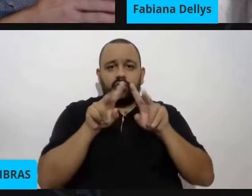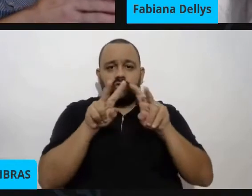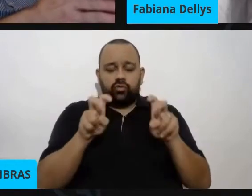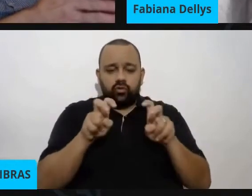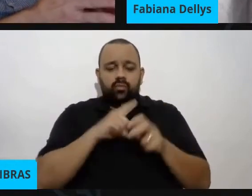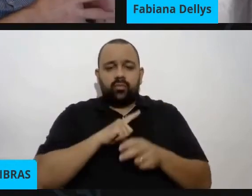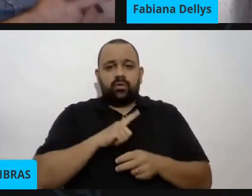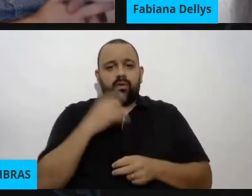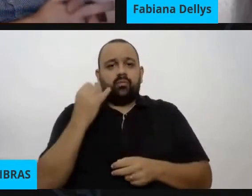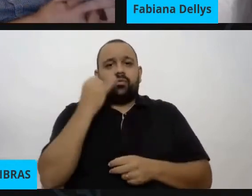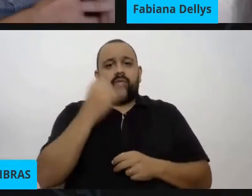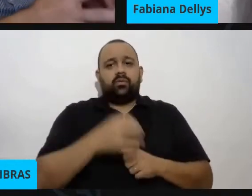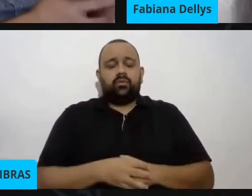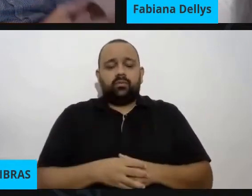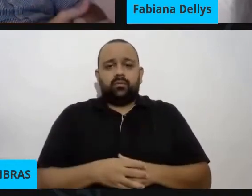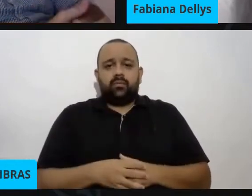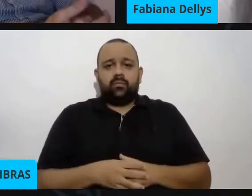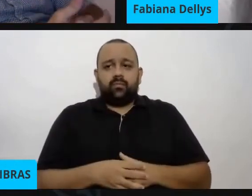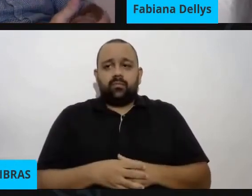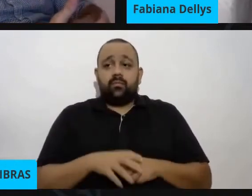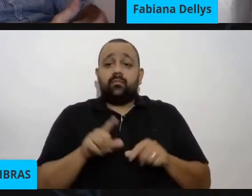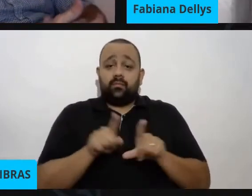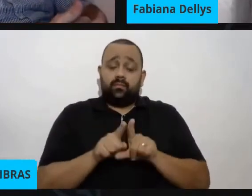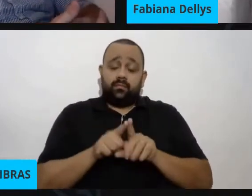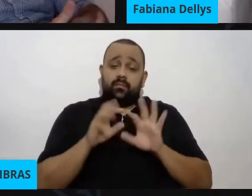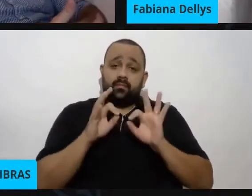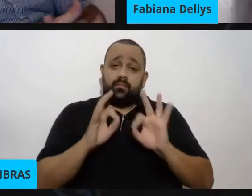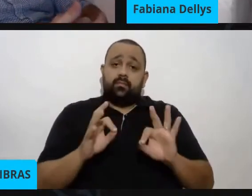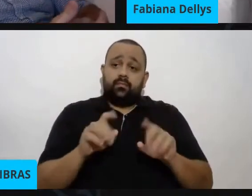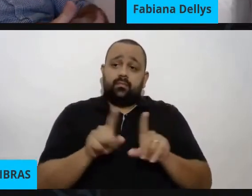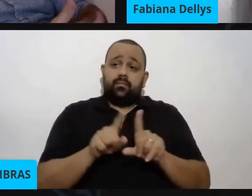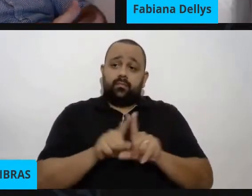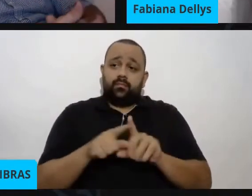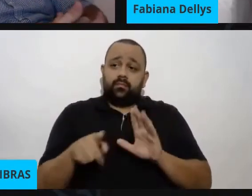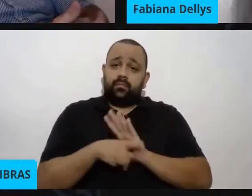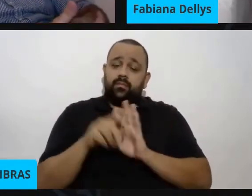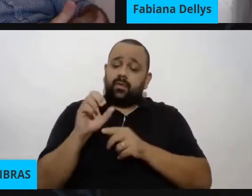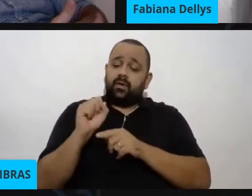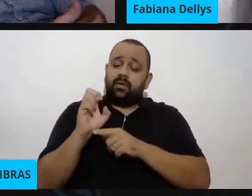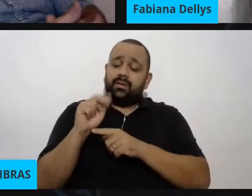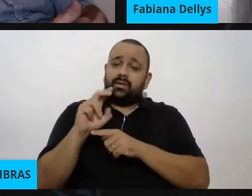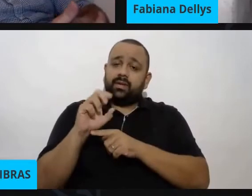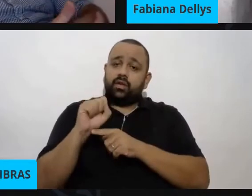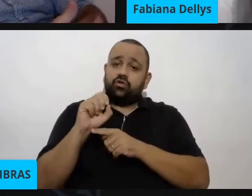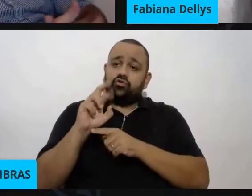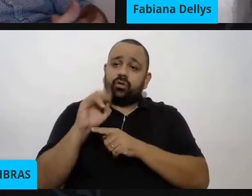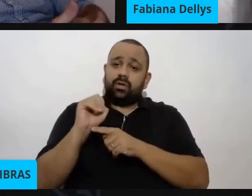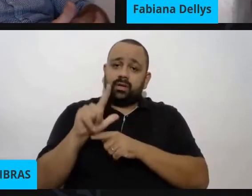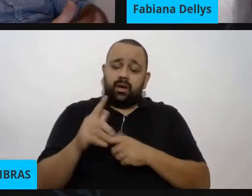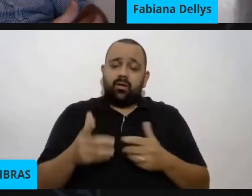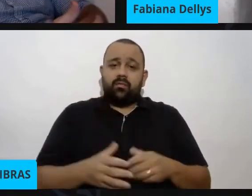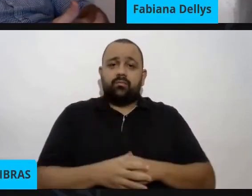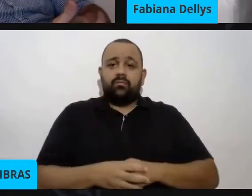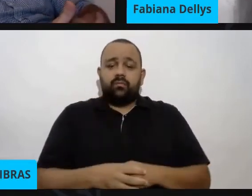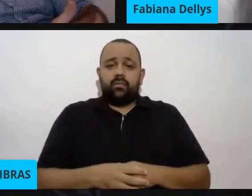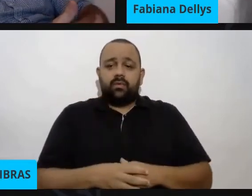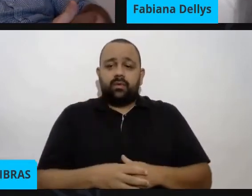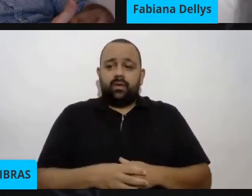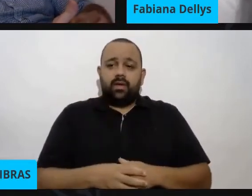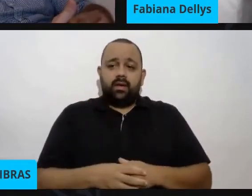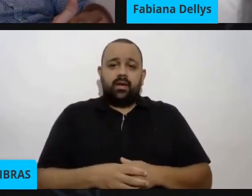realmente é relevante. Mas certamente eles têm, e integração sensorial é o melhor caminho,